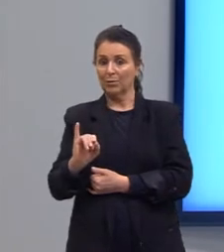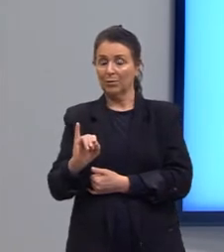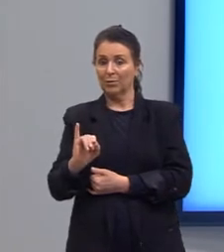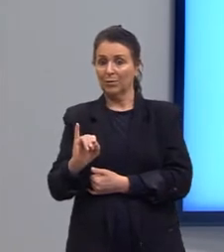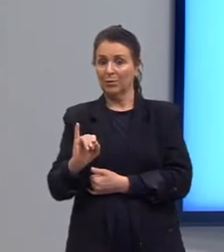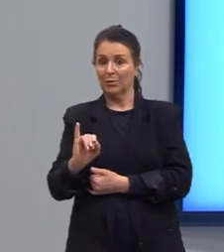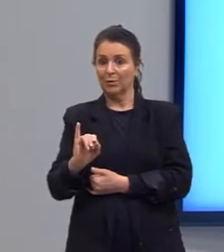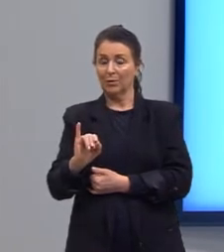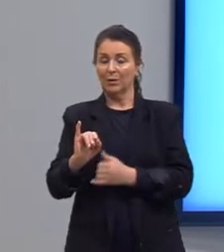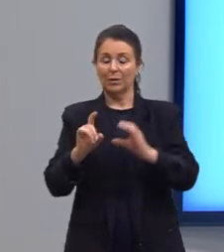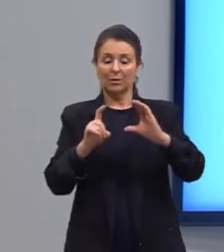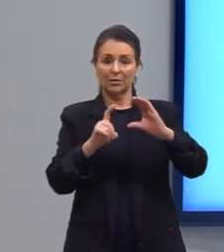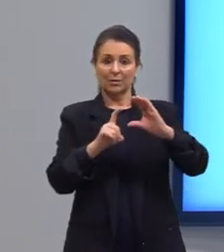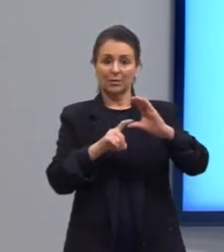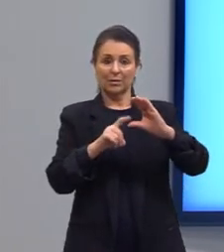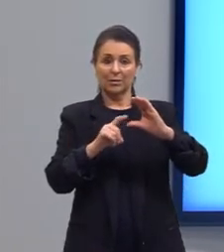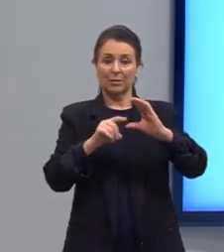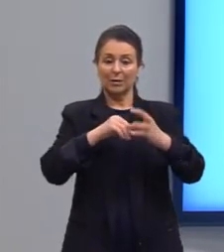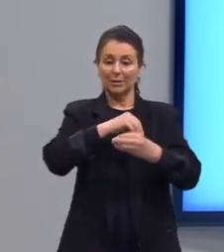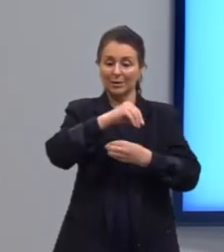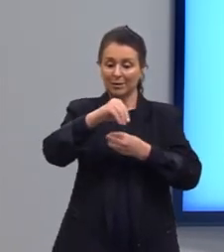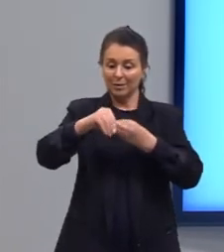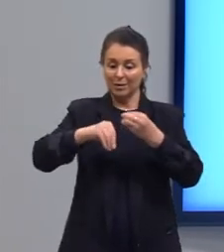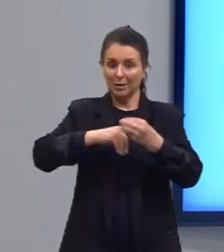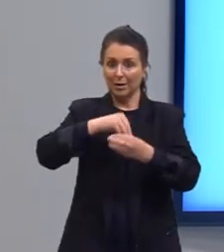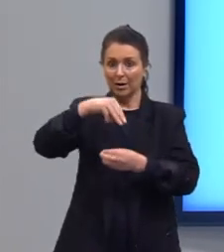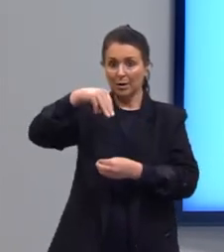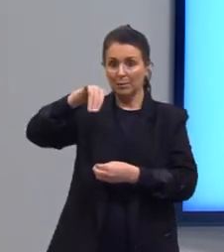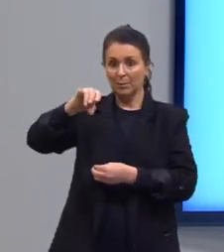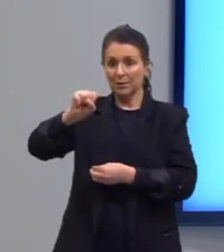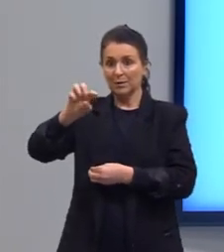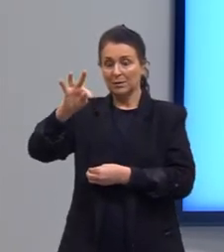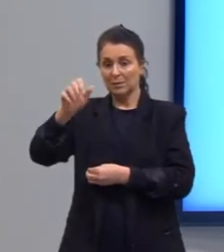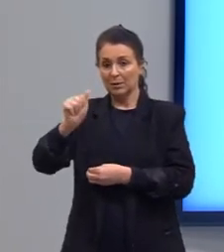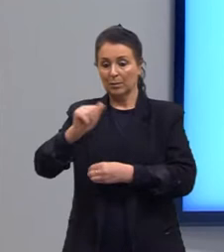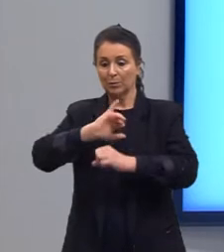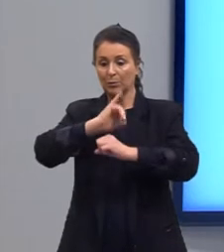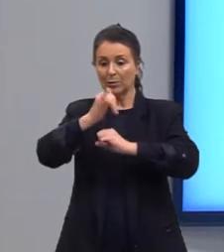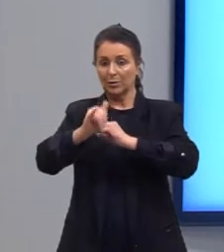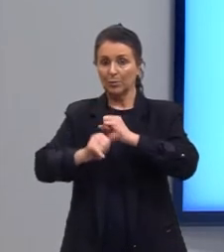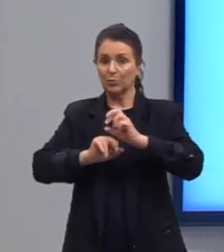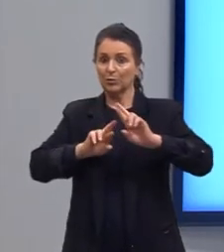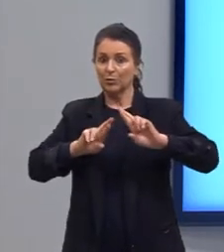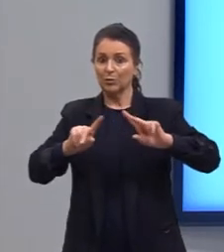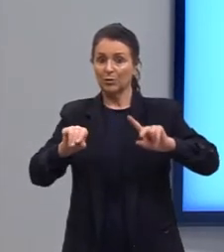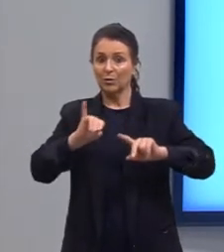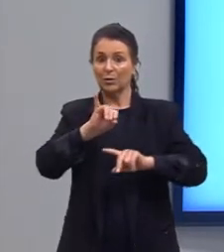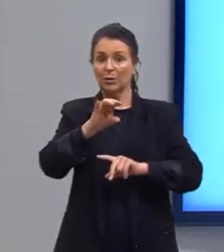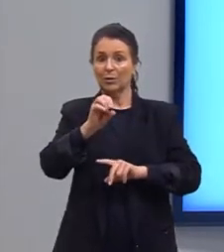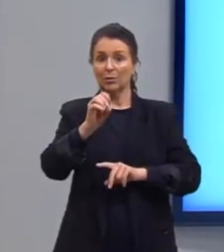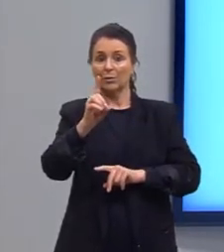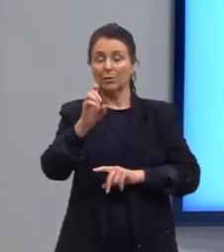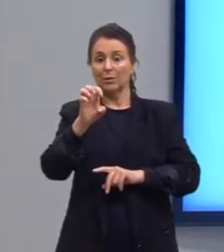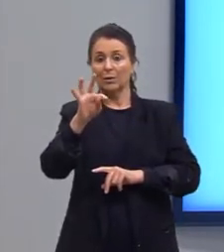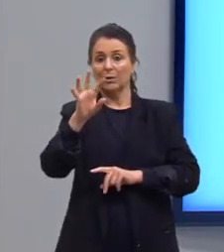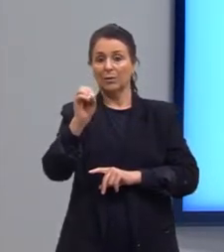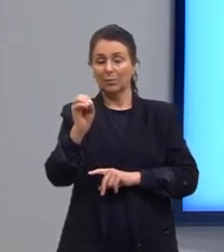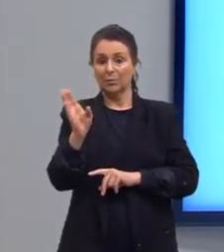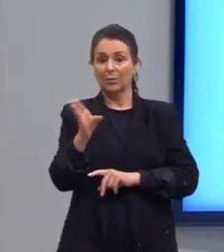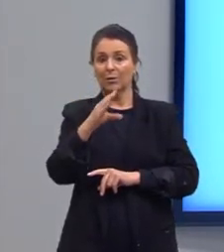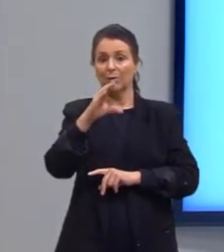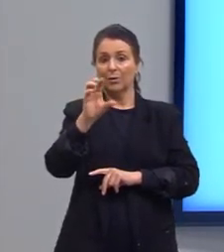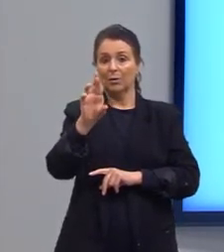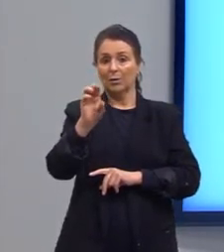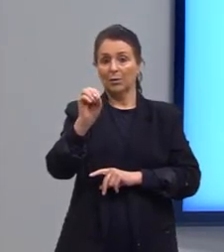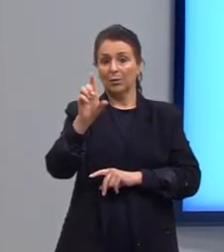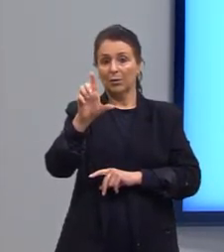uma cadeia carbônica mista onde eu tenho átomos diferentes então eu apostei eu deto cloreto brometo